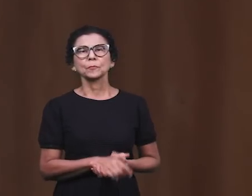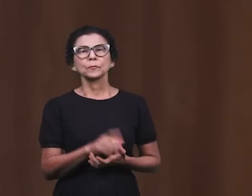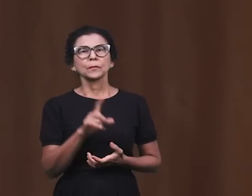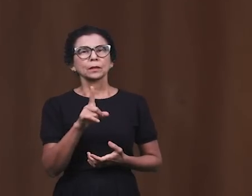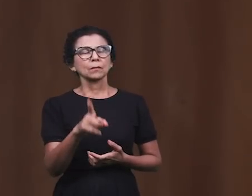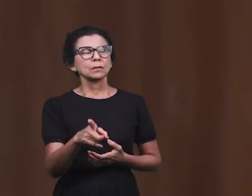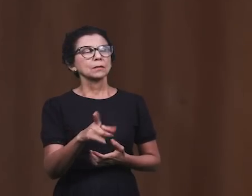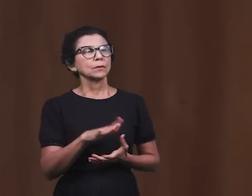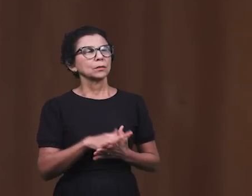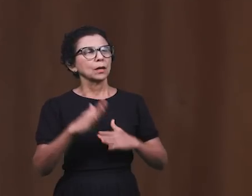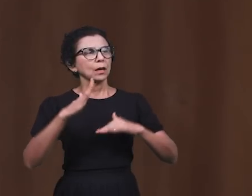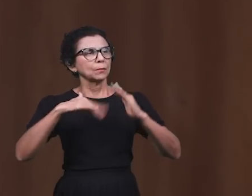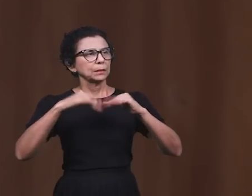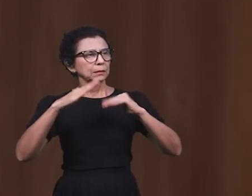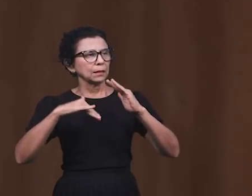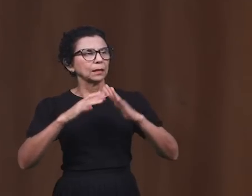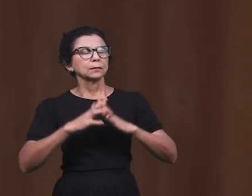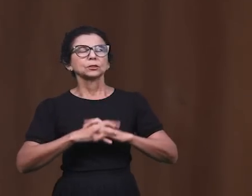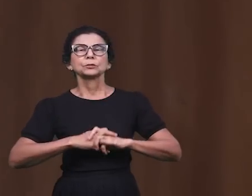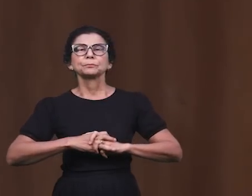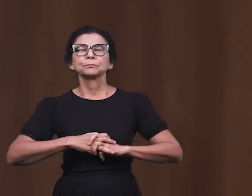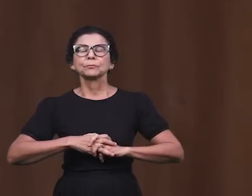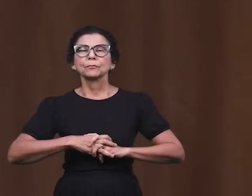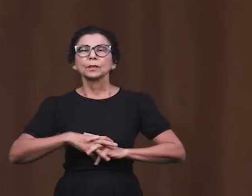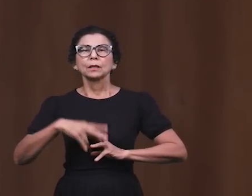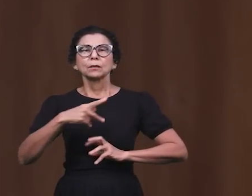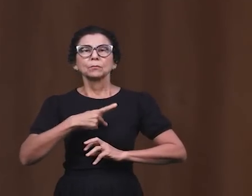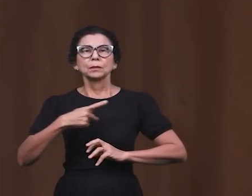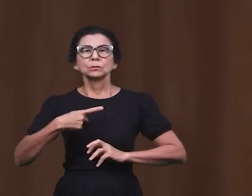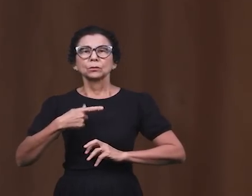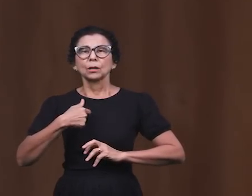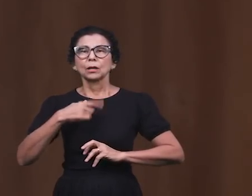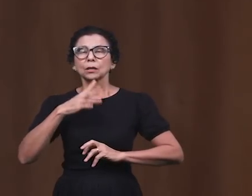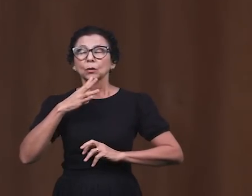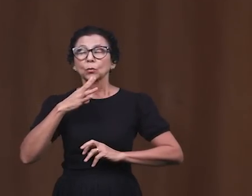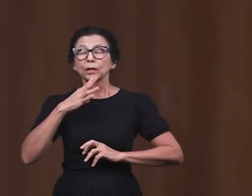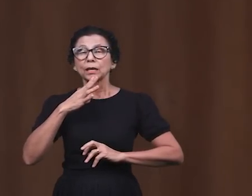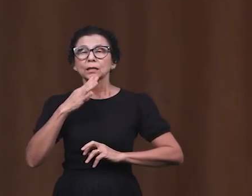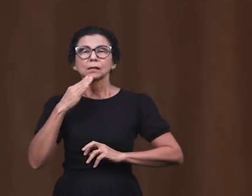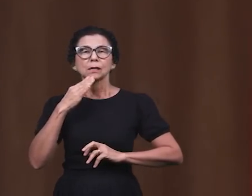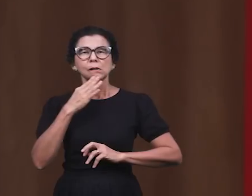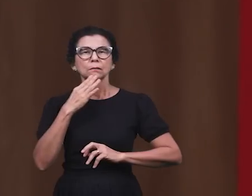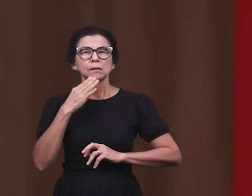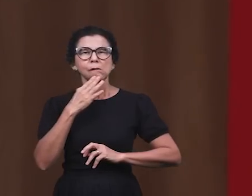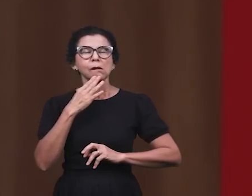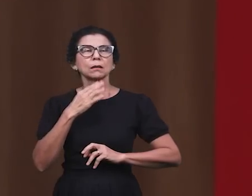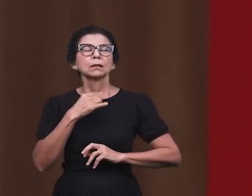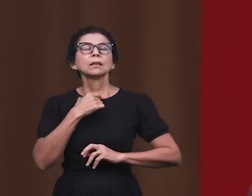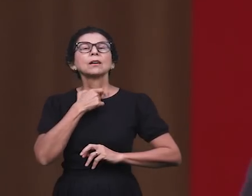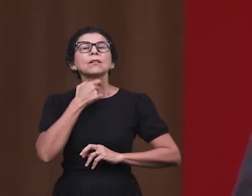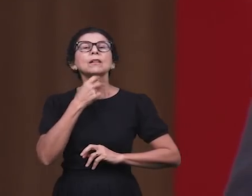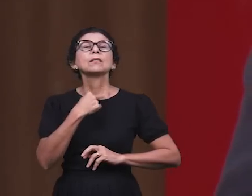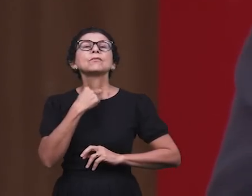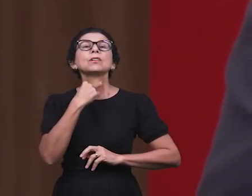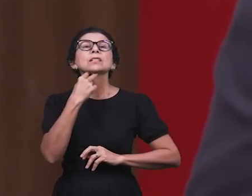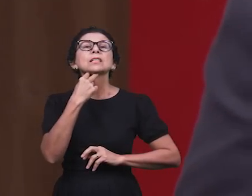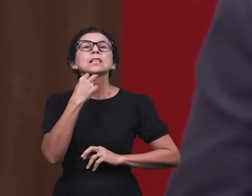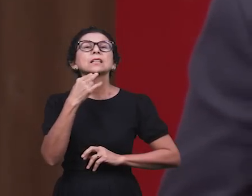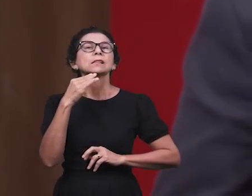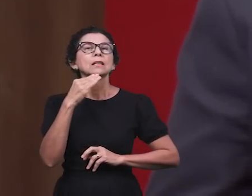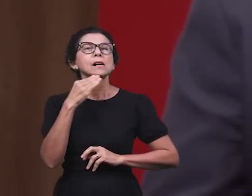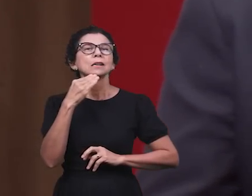sobre aptidão. Tem um pastor que eu conheço que ele é tão desafinado, mas tão desafinado, quando ele liga para mim, até o telefone